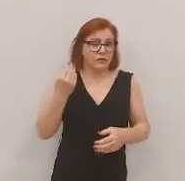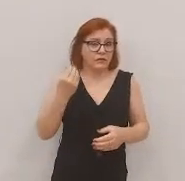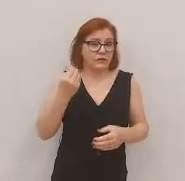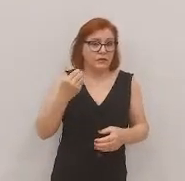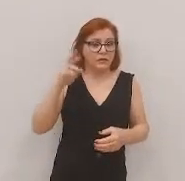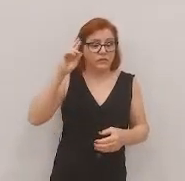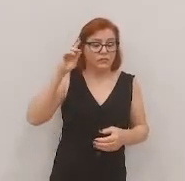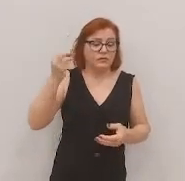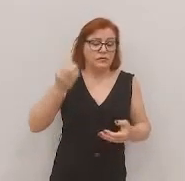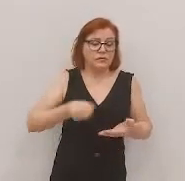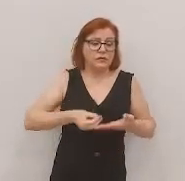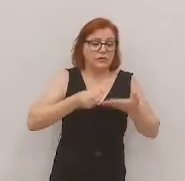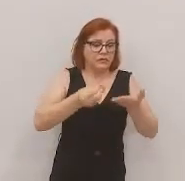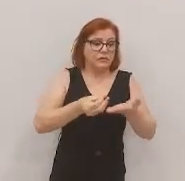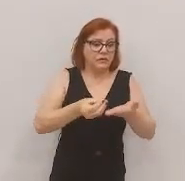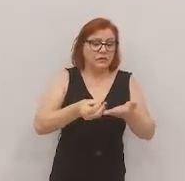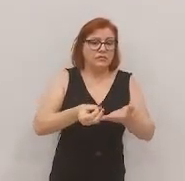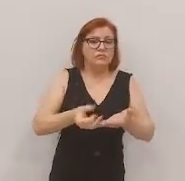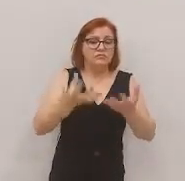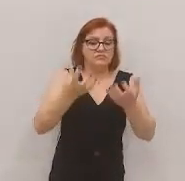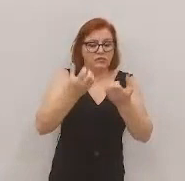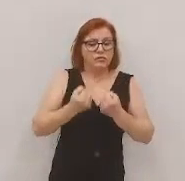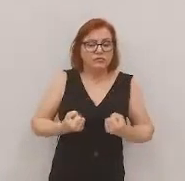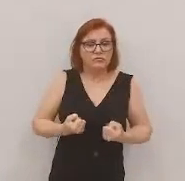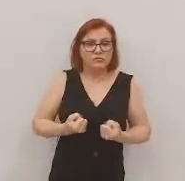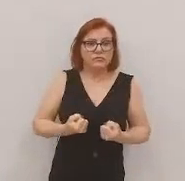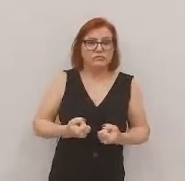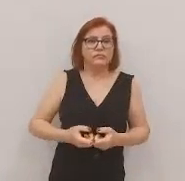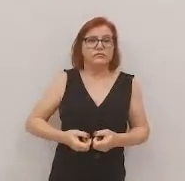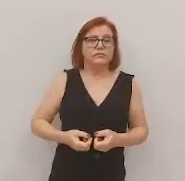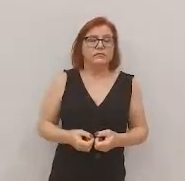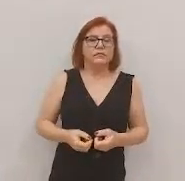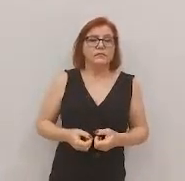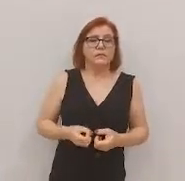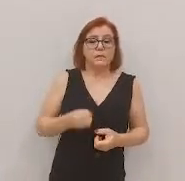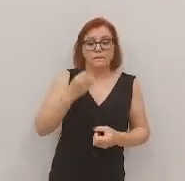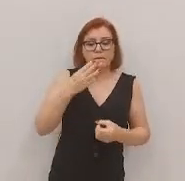Bendito seja o nome do Senhor.